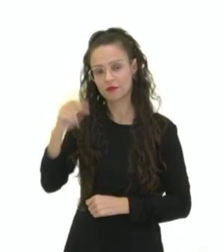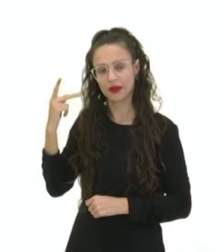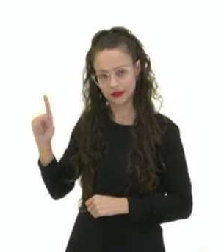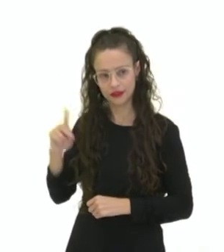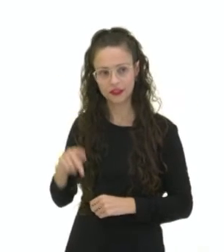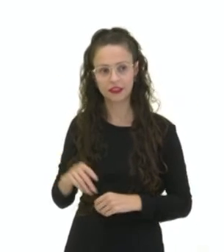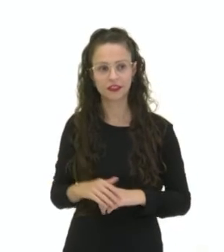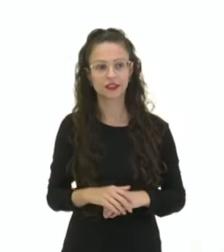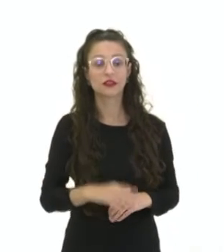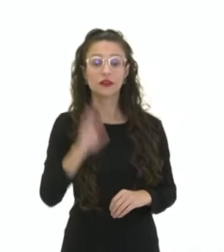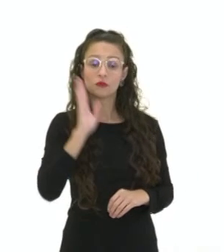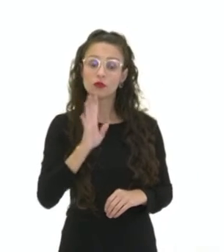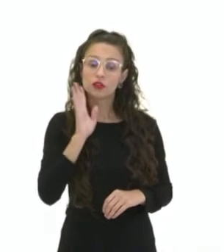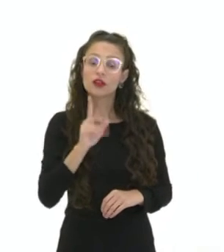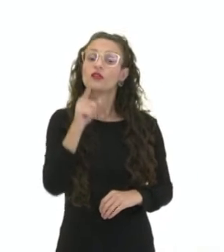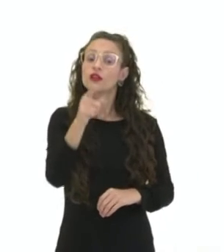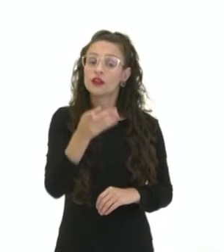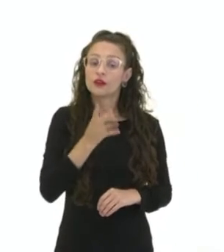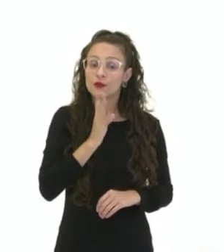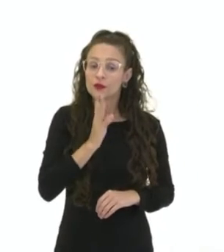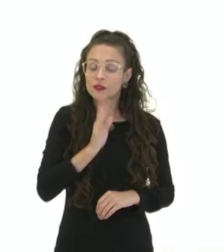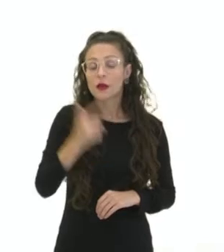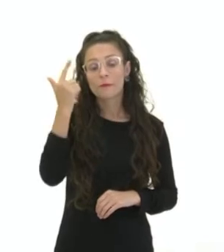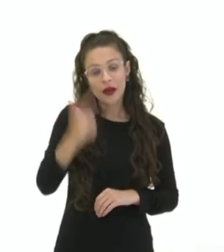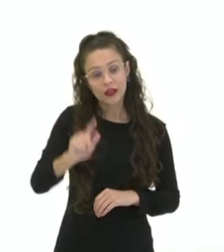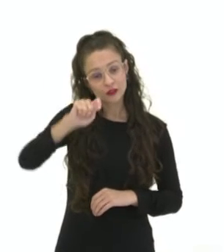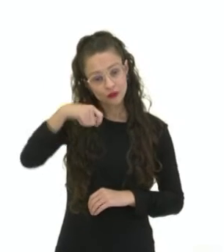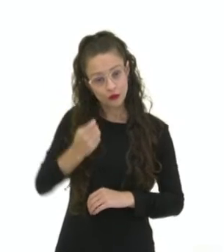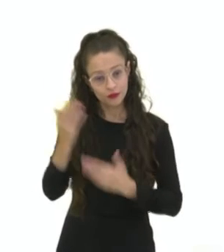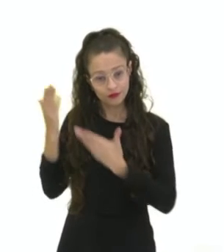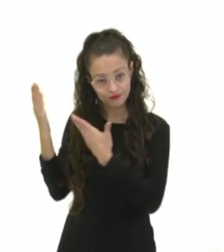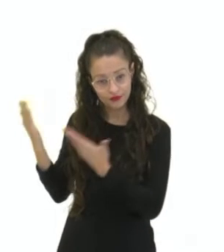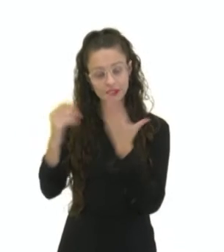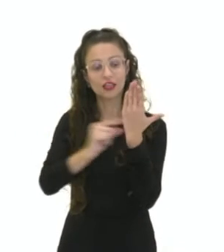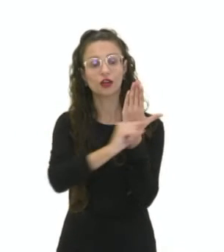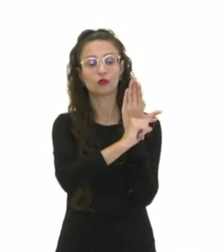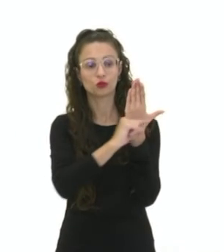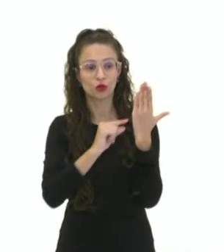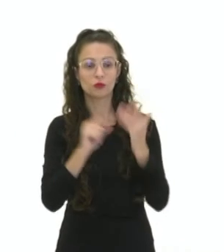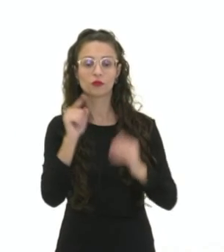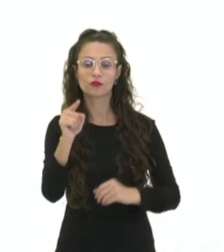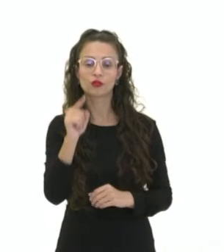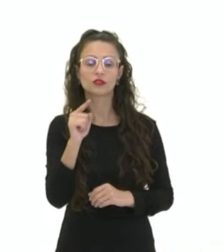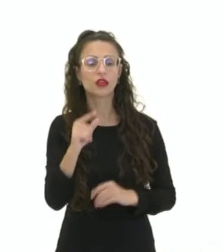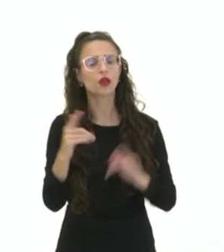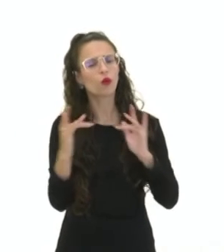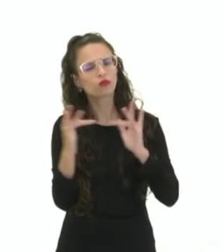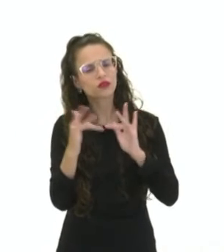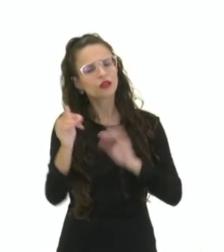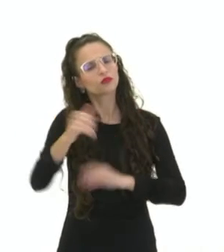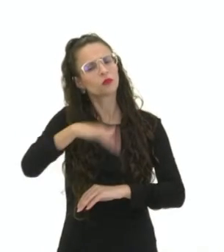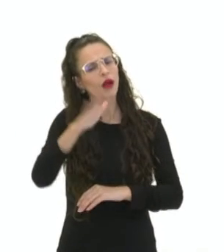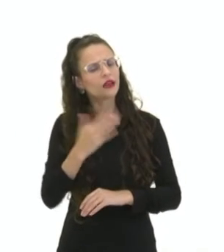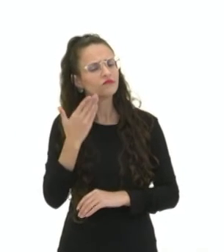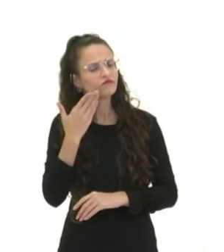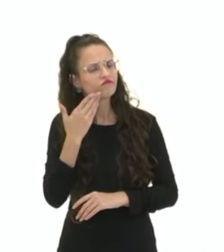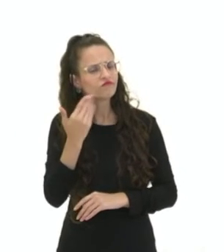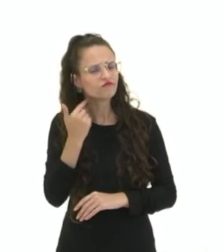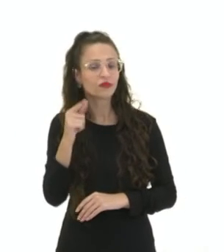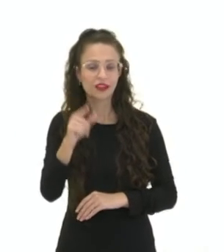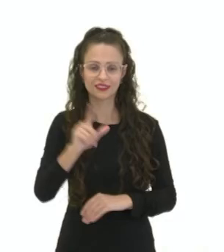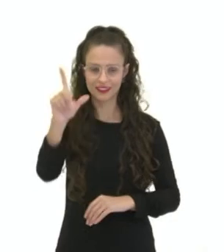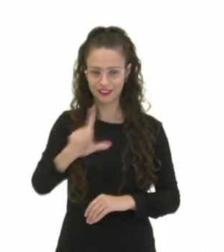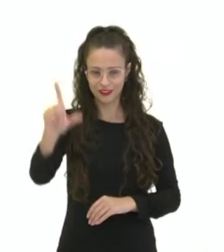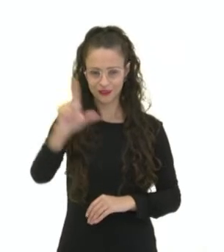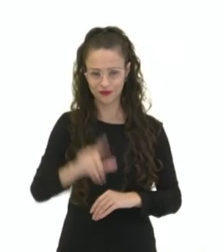É bacana você conhecer mais sobre esse autor para você ter um contato maior com esse tipo de